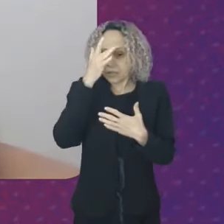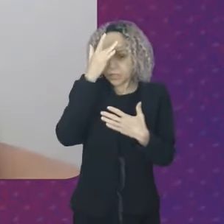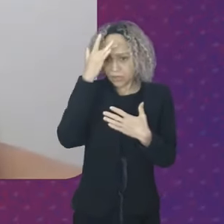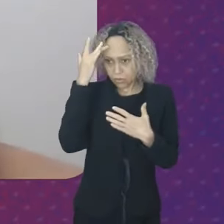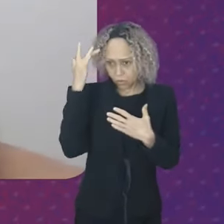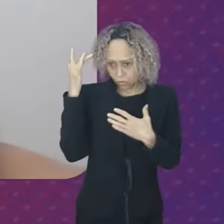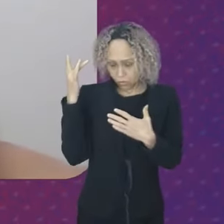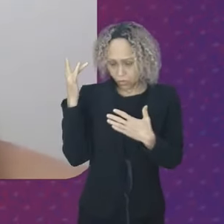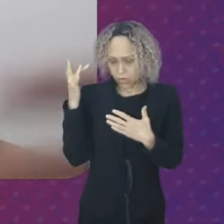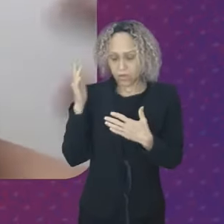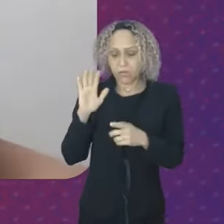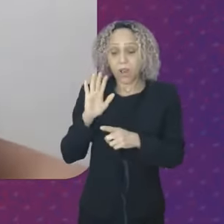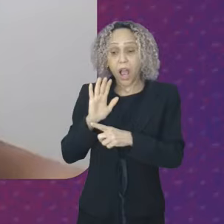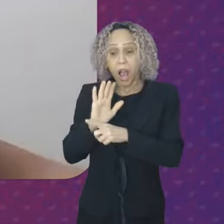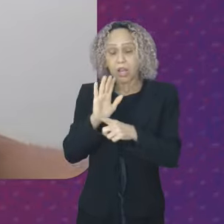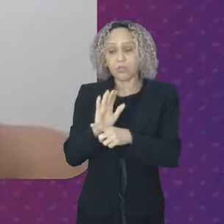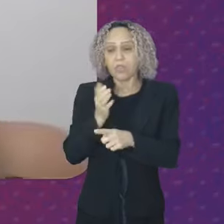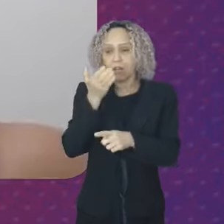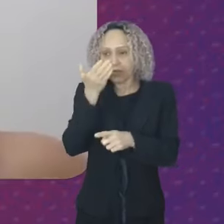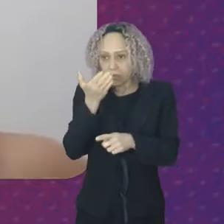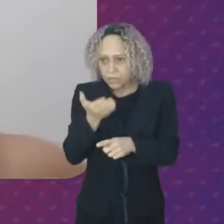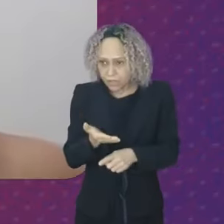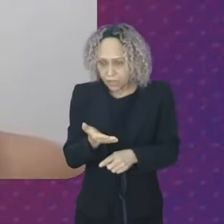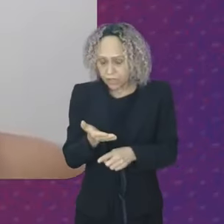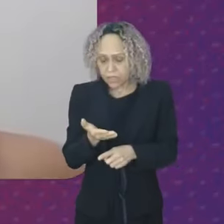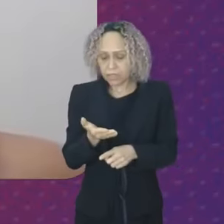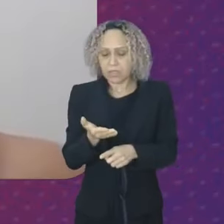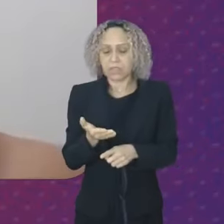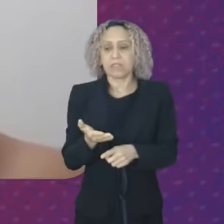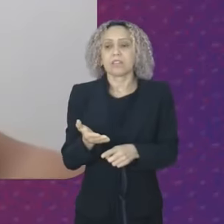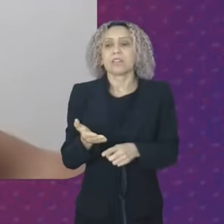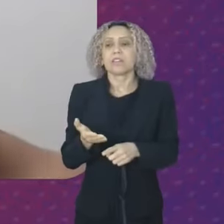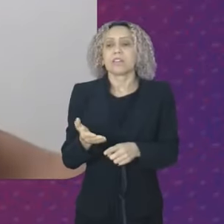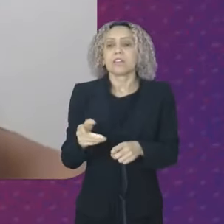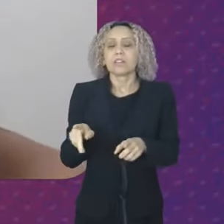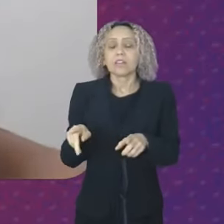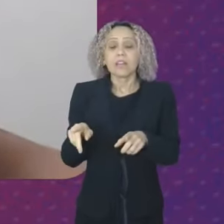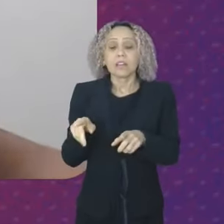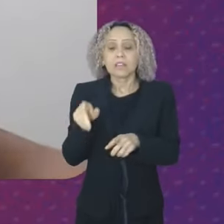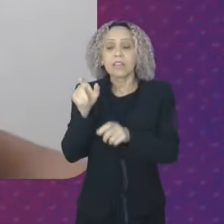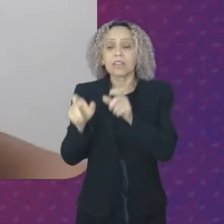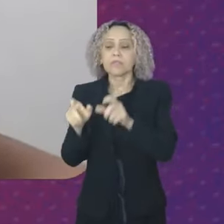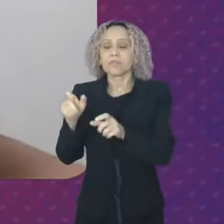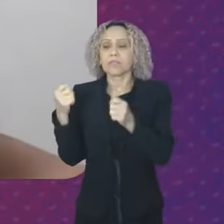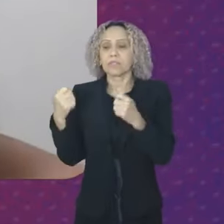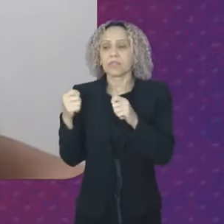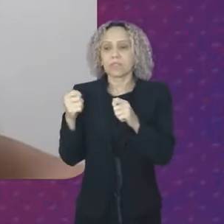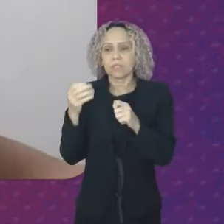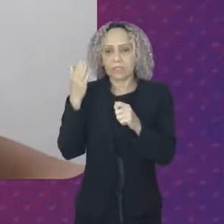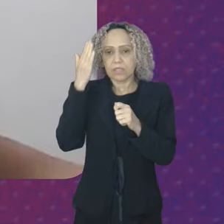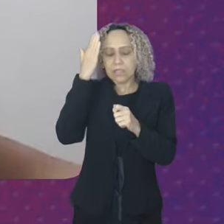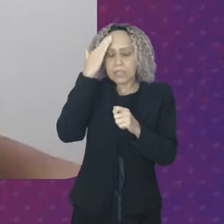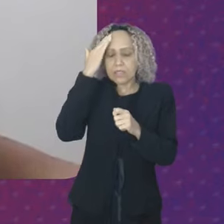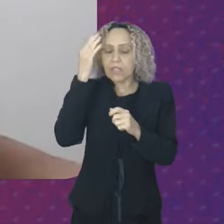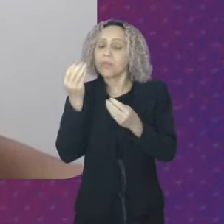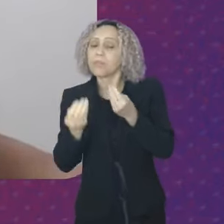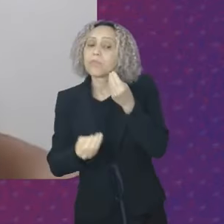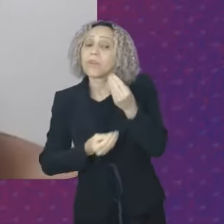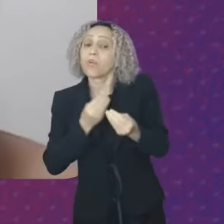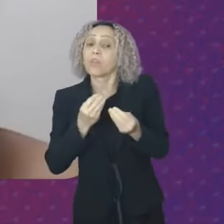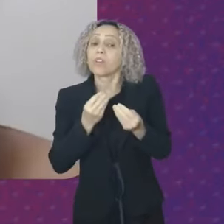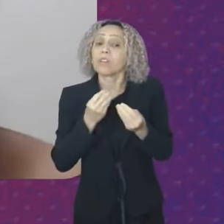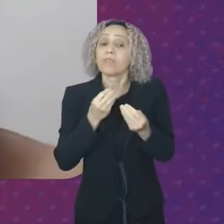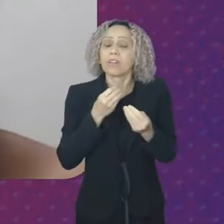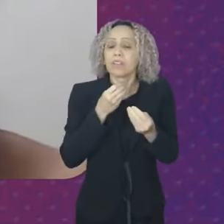vão caminhar com você também fazem parte do conselho político, então elas precisam estar sempre alinhadas com o que vai ser